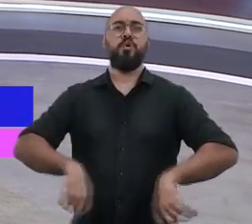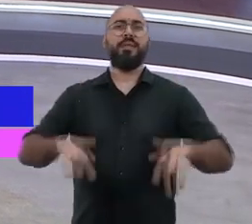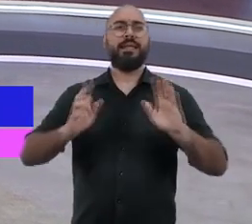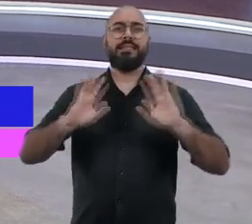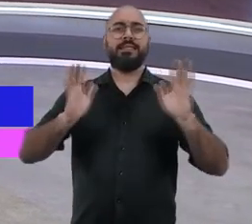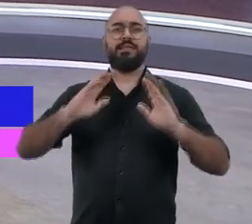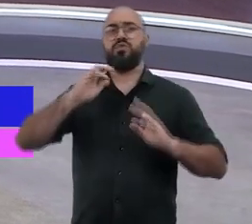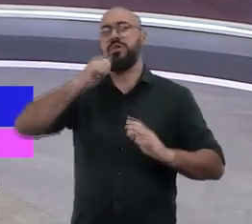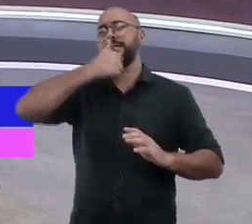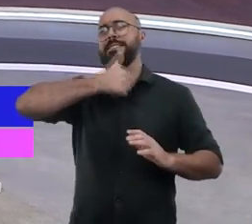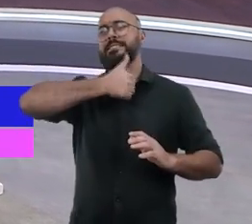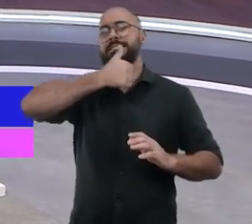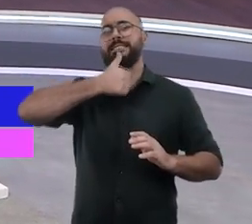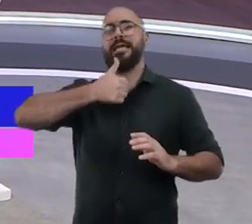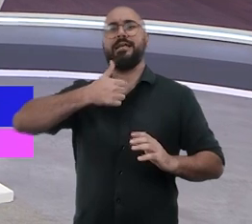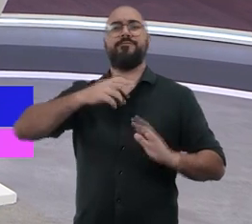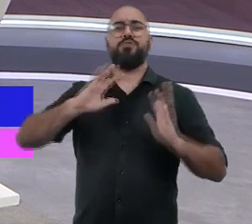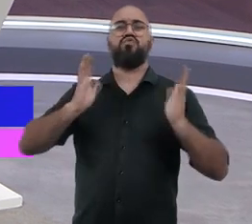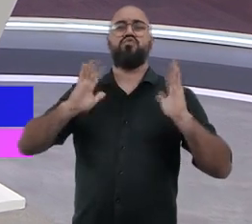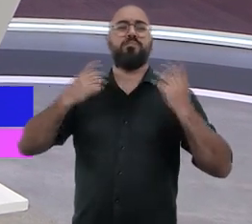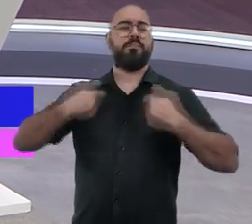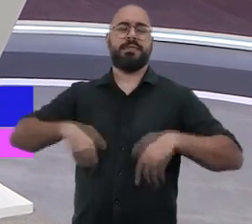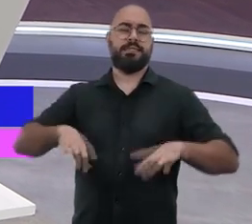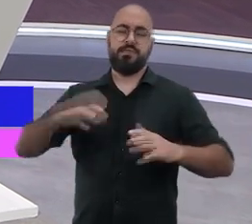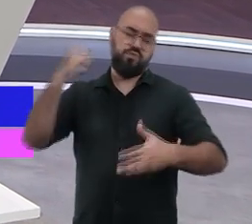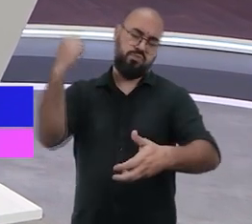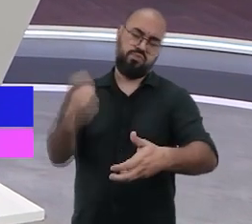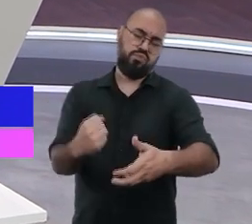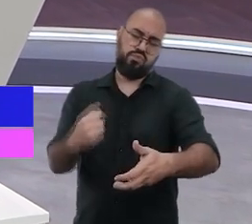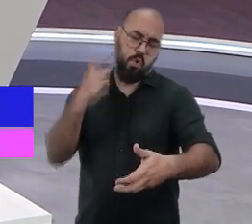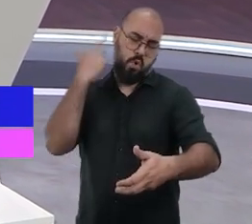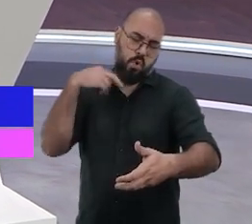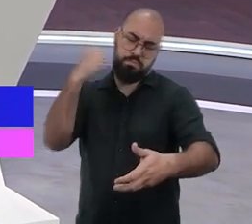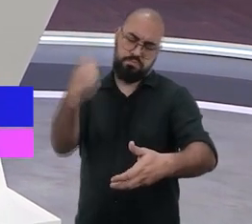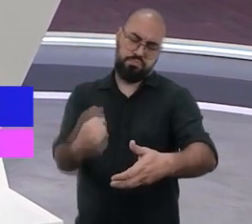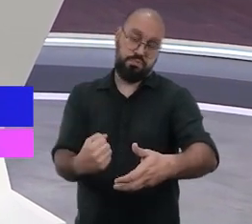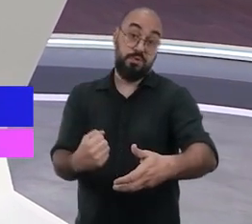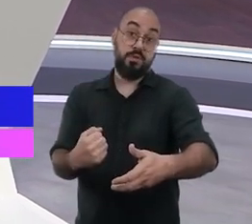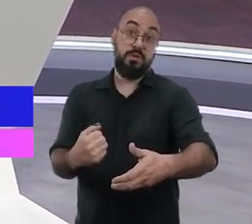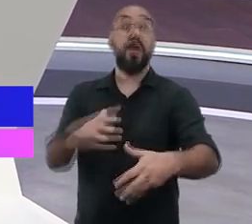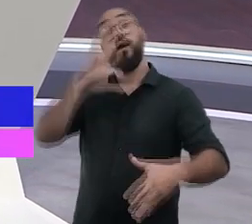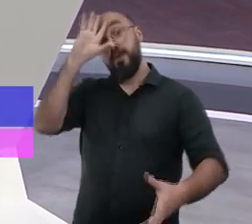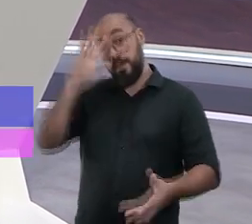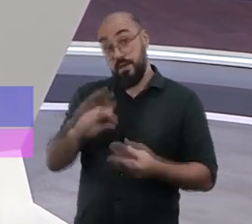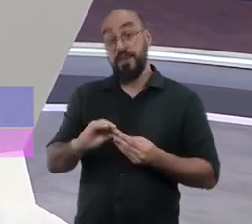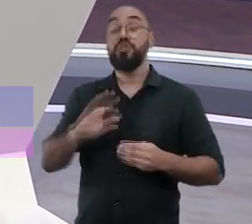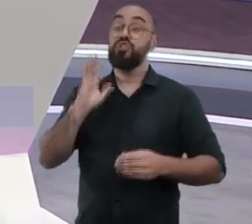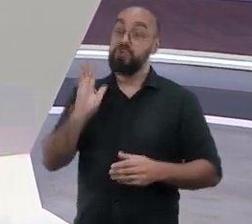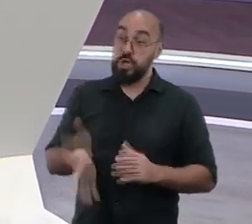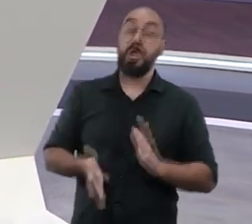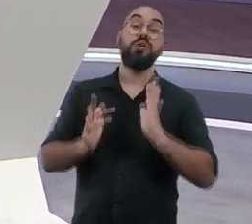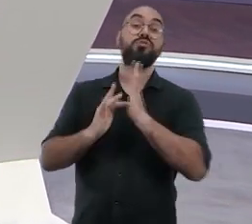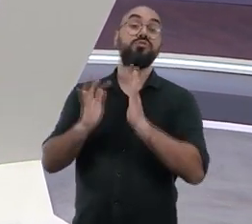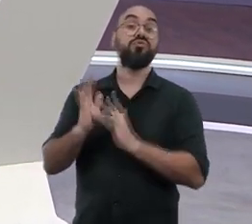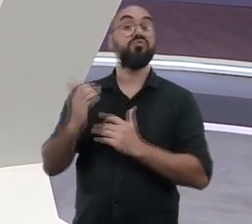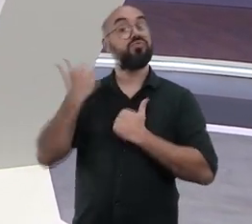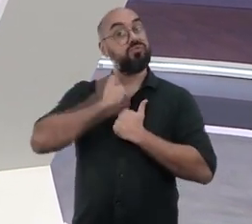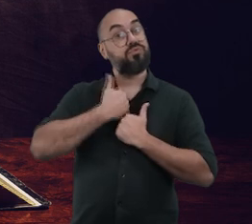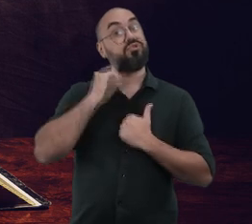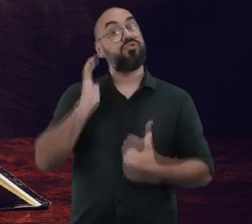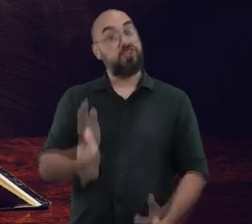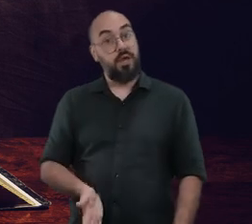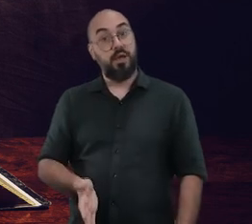sacrifícios, é porque Cristo já cumpriu tudo que era necessário. Colossenses, capítulo 2, verso 14, Paulo diz o